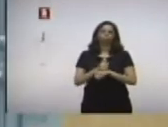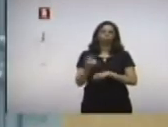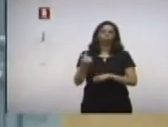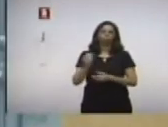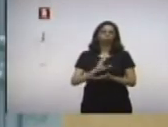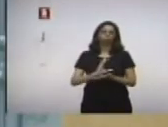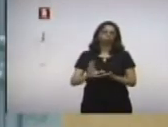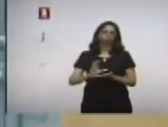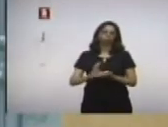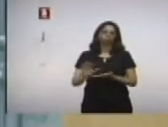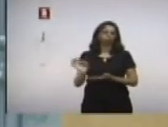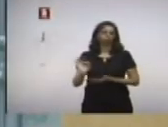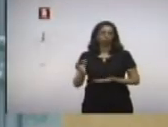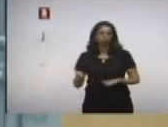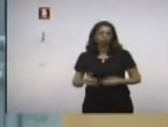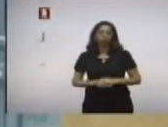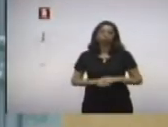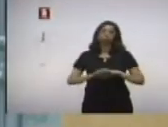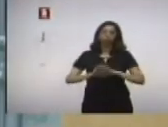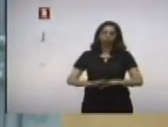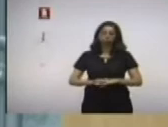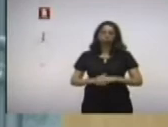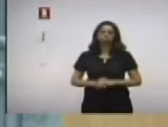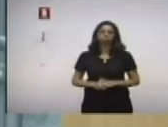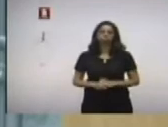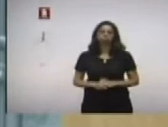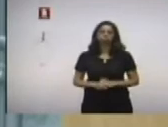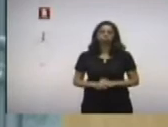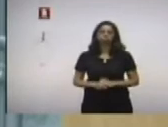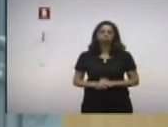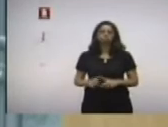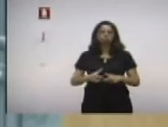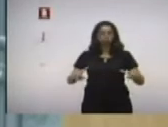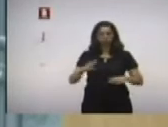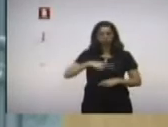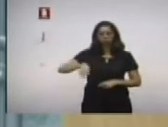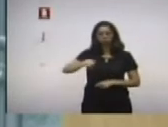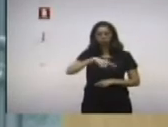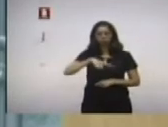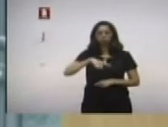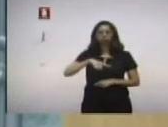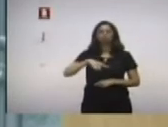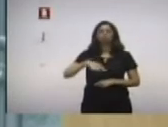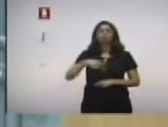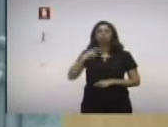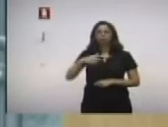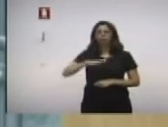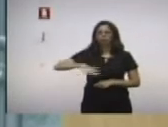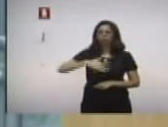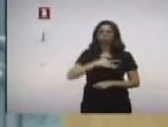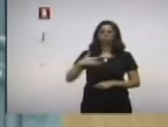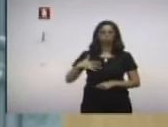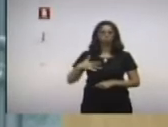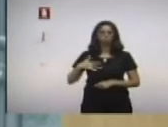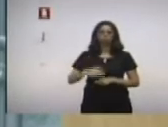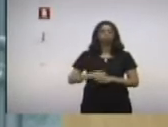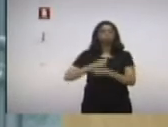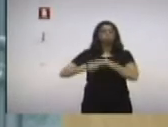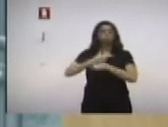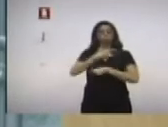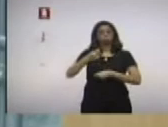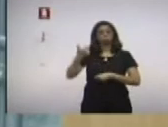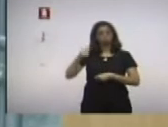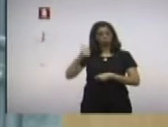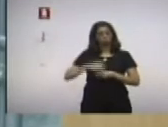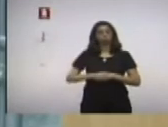mais a próxima sessão mas eu vejo muito falando isso a última 2011 foi investido 17,90 e Seis por